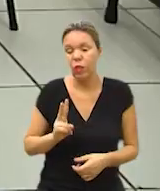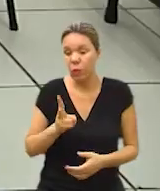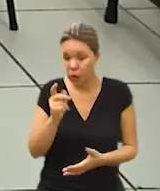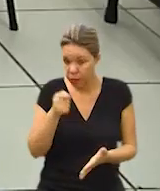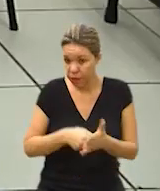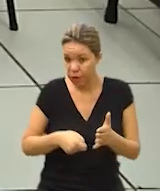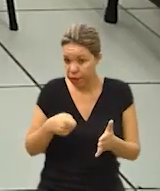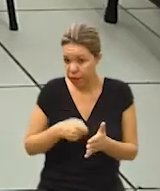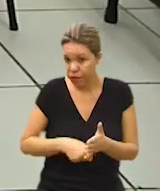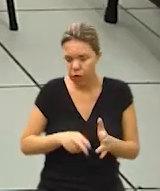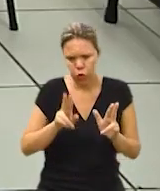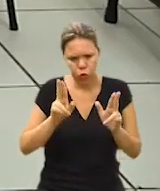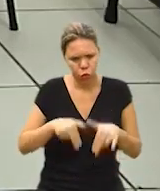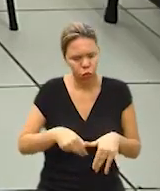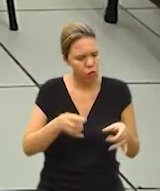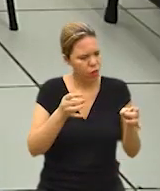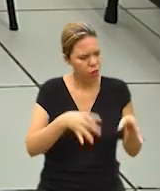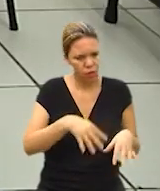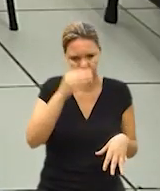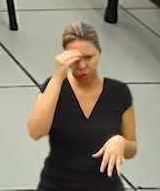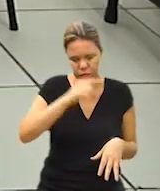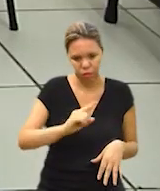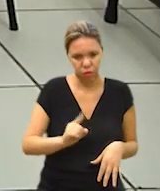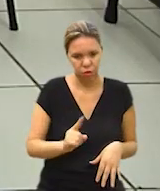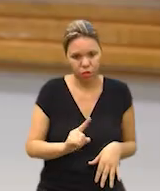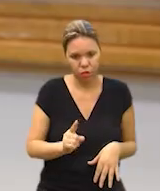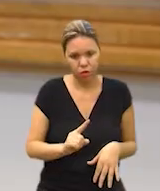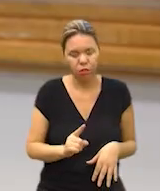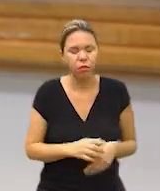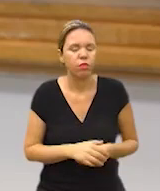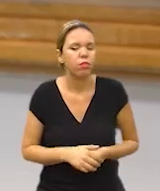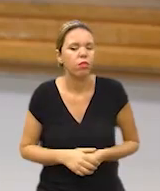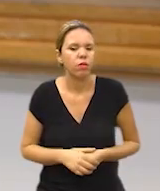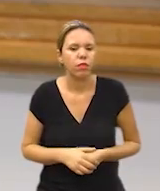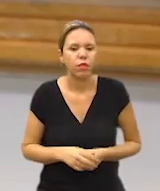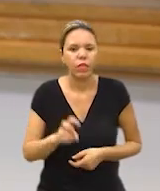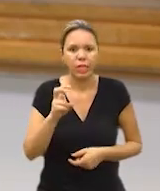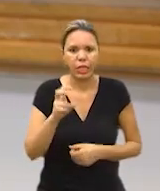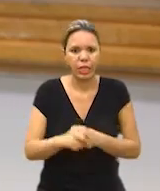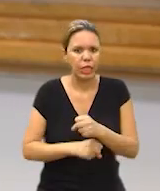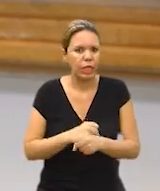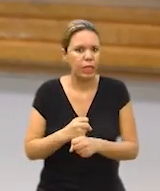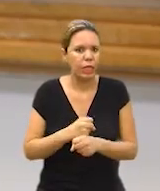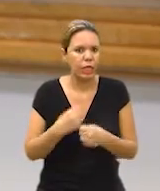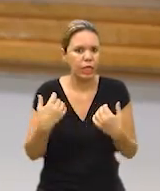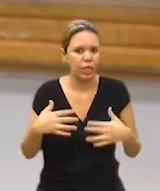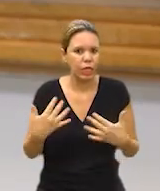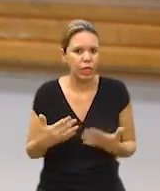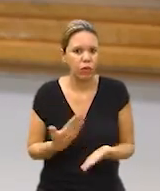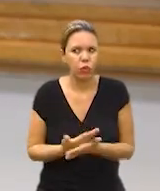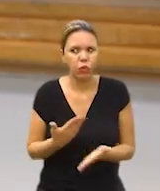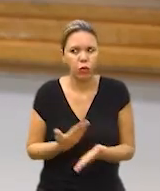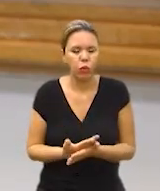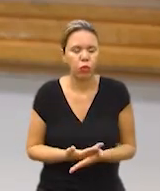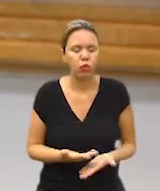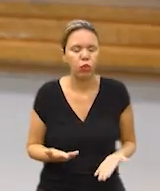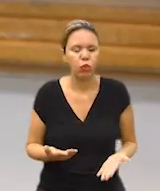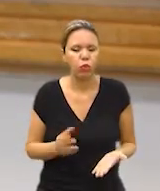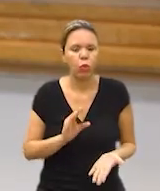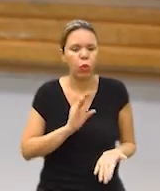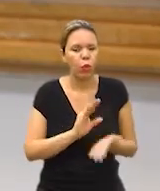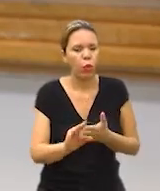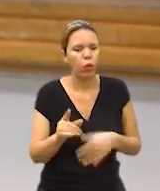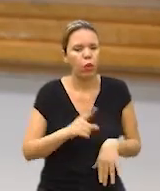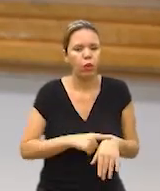persistir? Jamais. Jamais. Desistir. Jamais desistir, porque são 5 anos, né, de investidos, estudo, né? Investidos